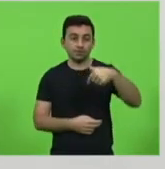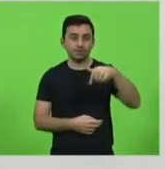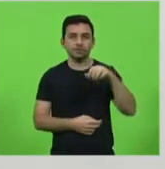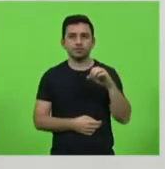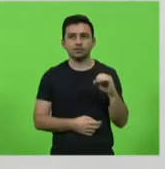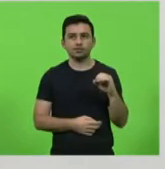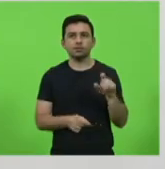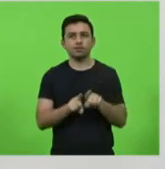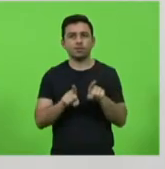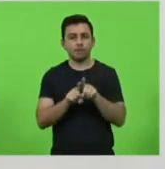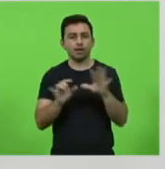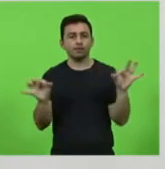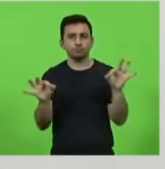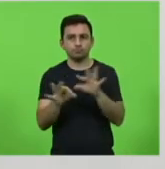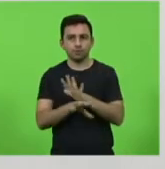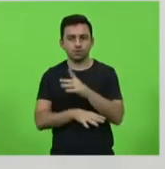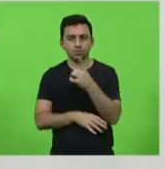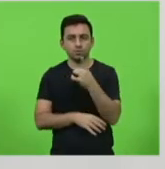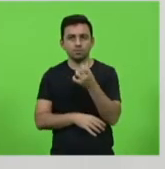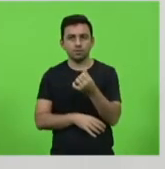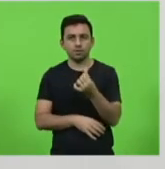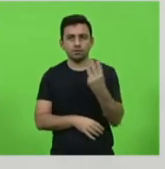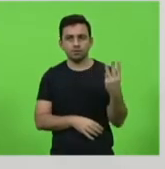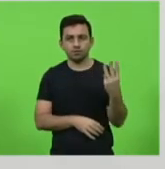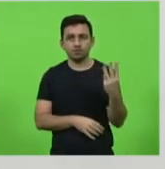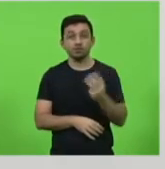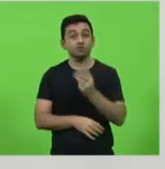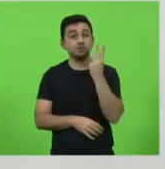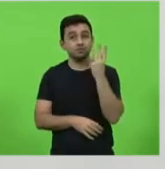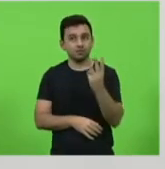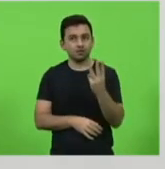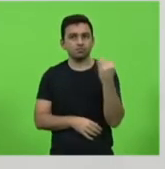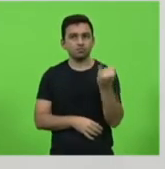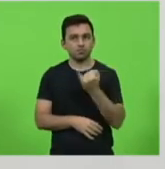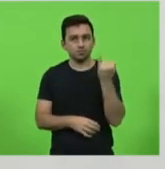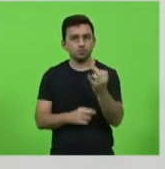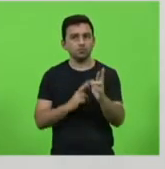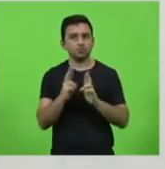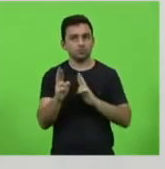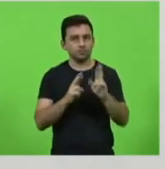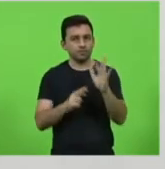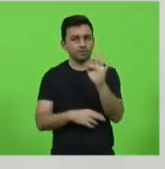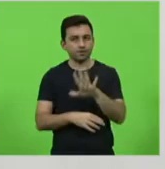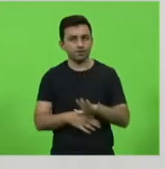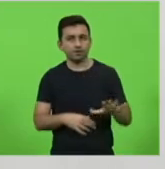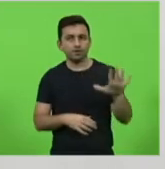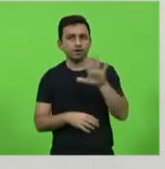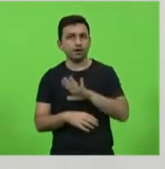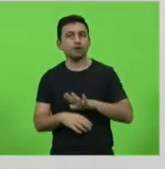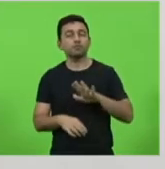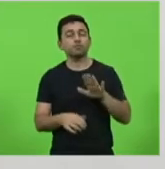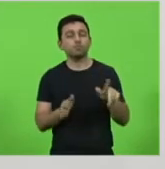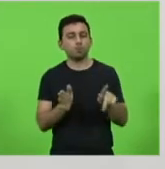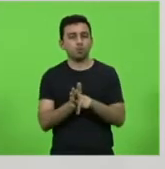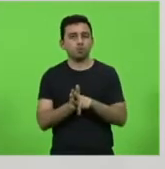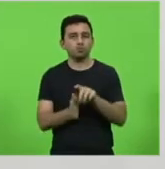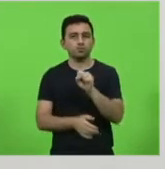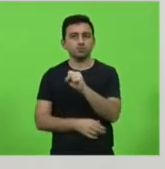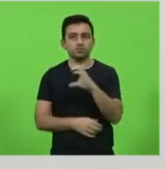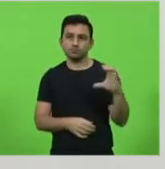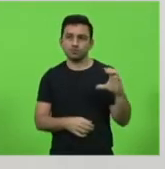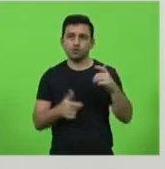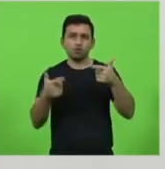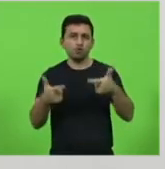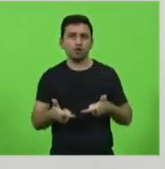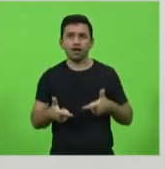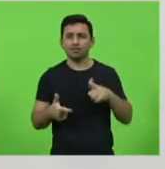para concluir a 163, três importantes rodovias federais em Santa Catarina, por onde transitam